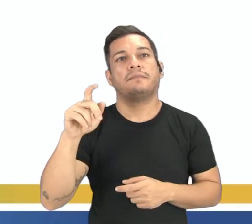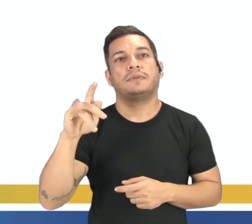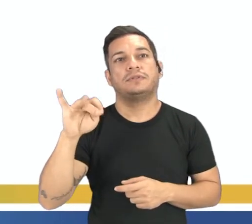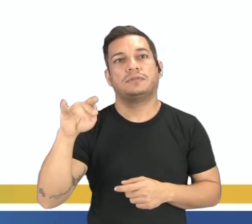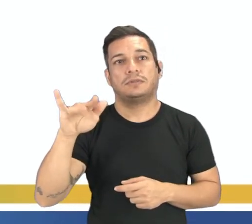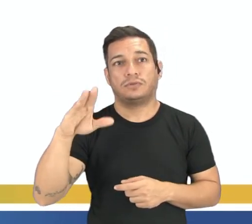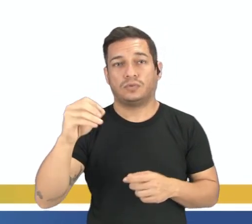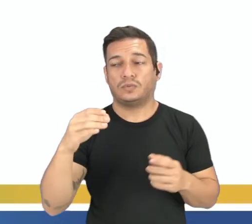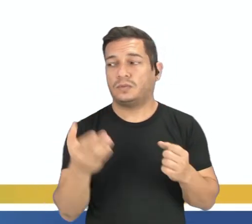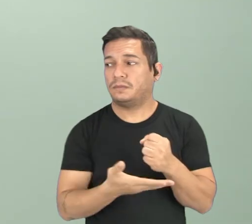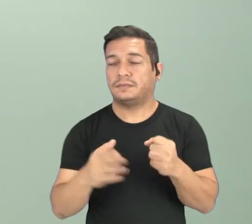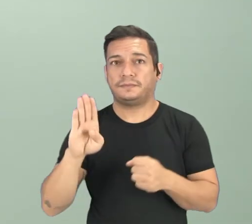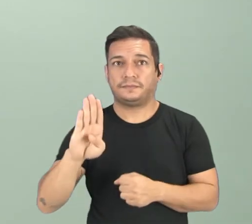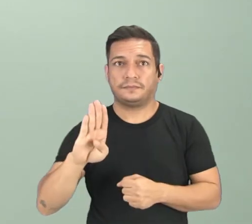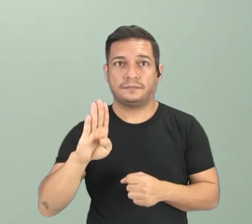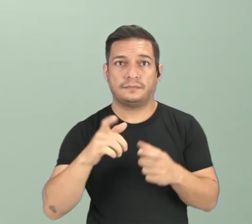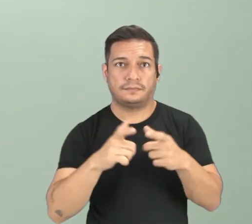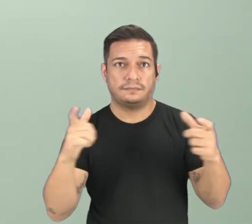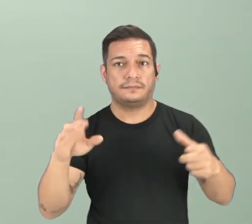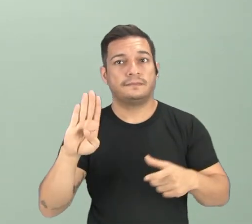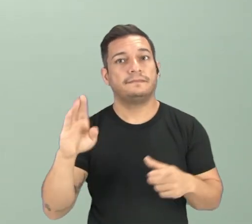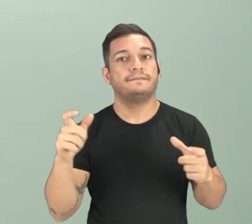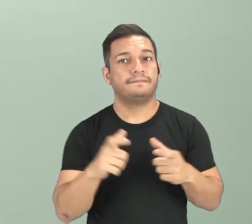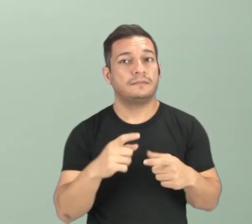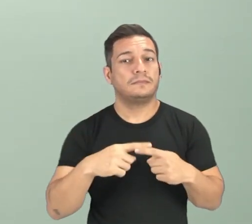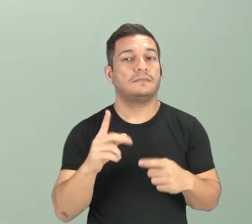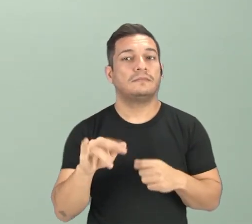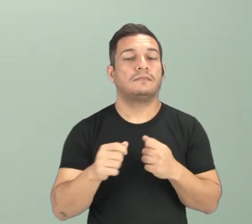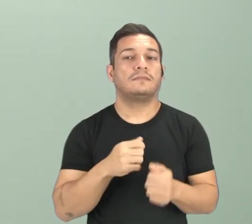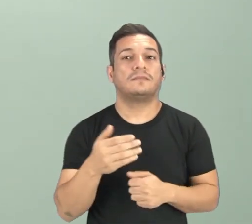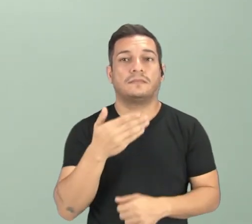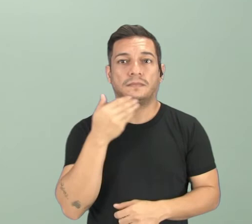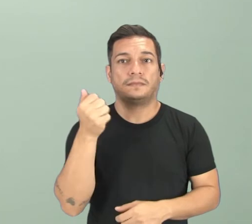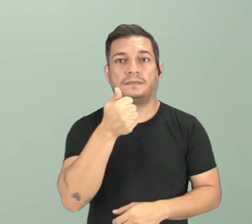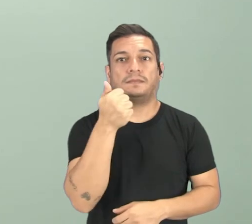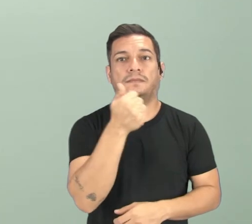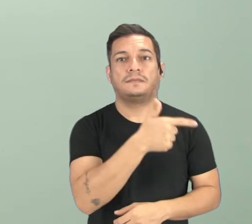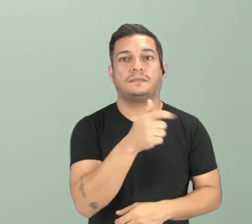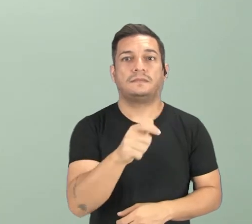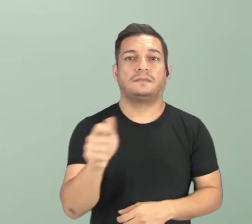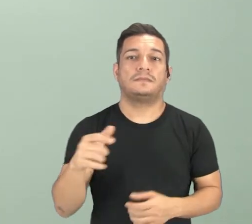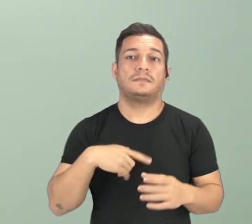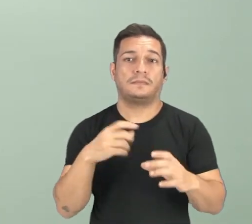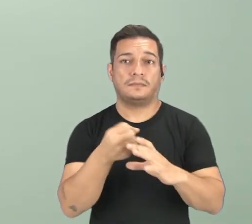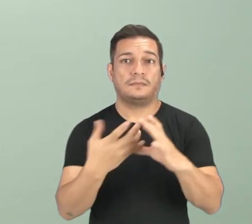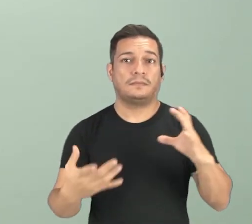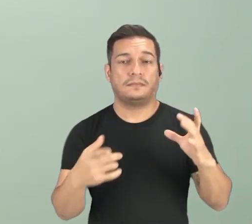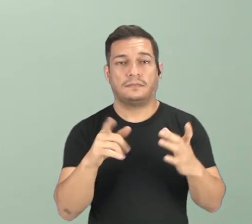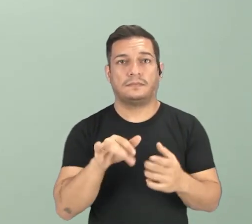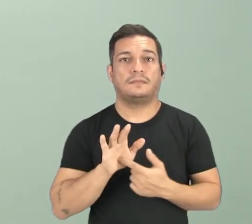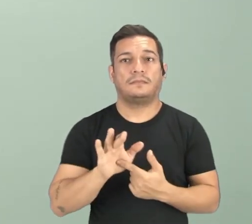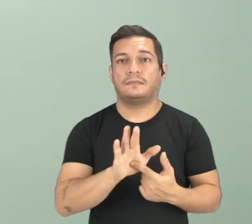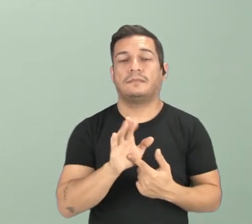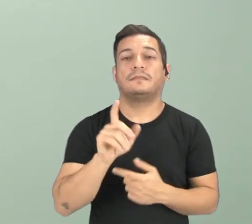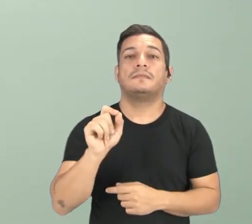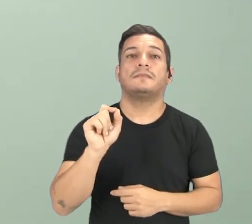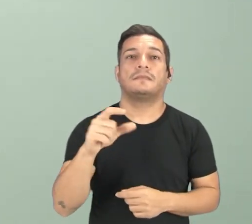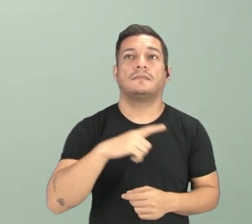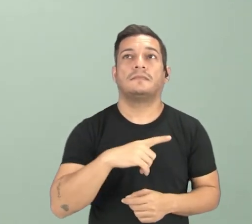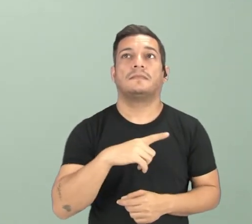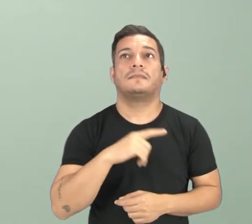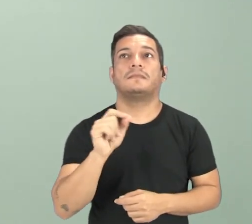Bzão e Bzinho. Por quê? Porque ele vai se sobrepor e vai somar a característica dele. Nesse caso aí, eu